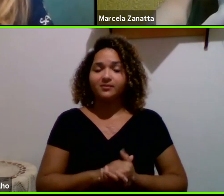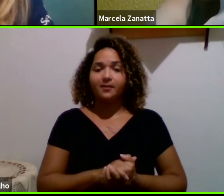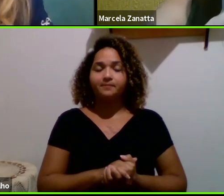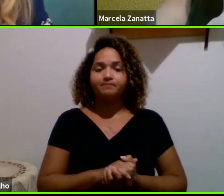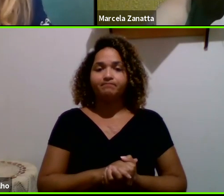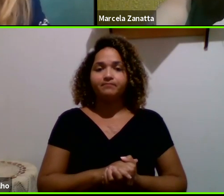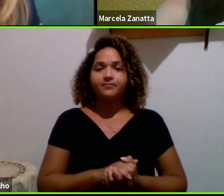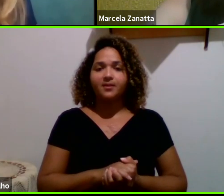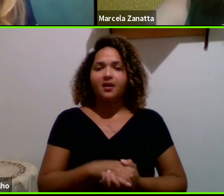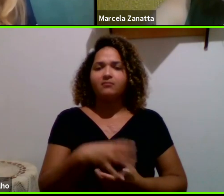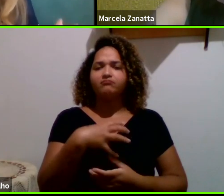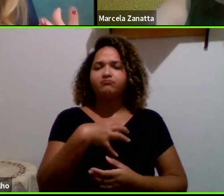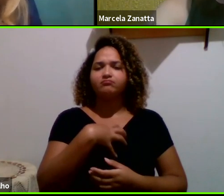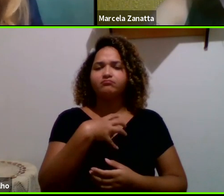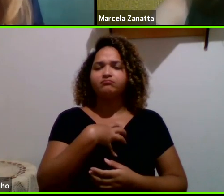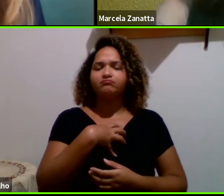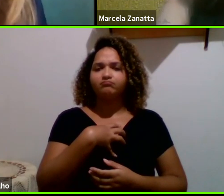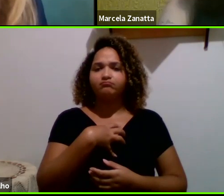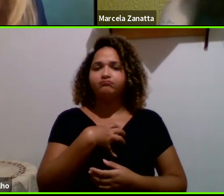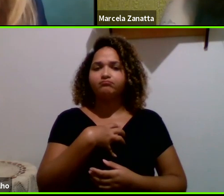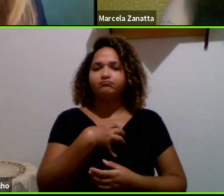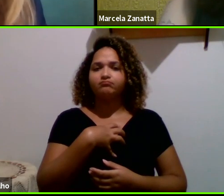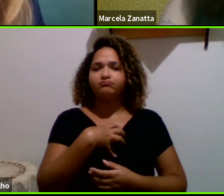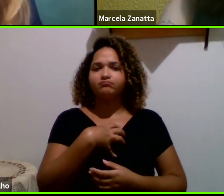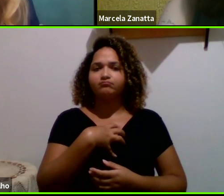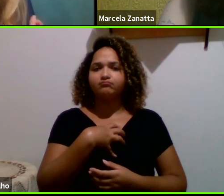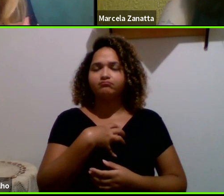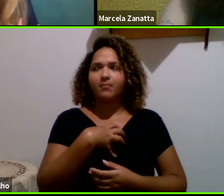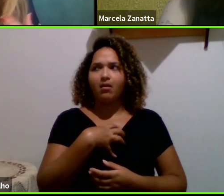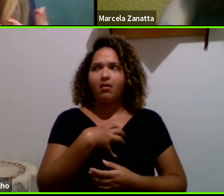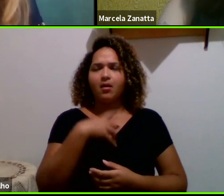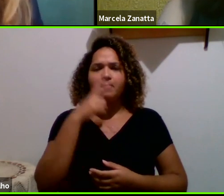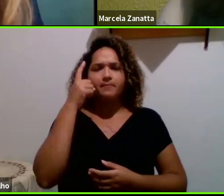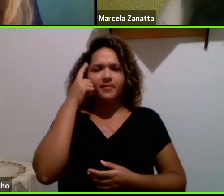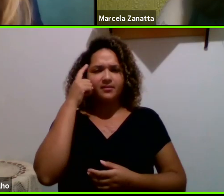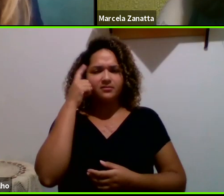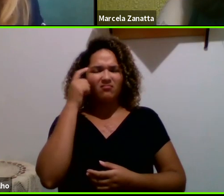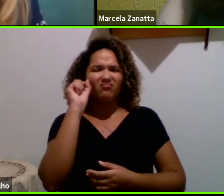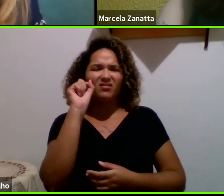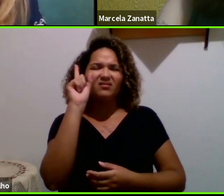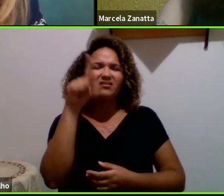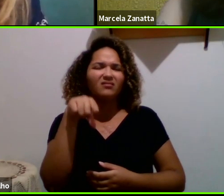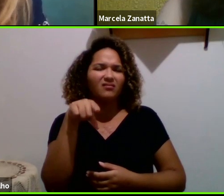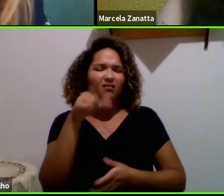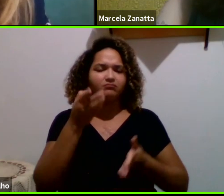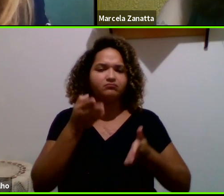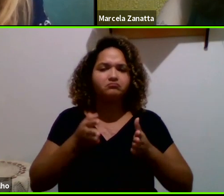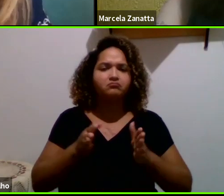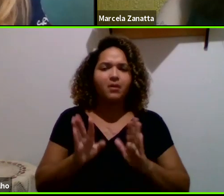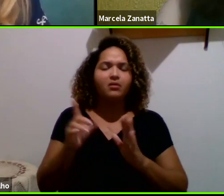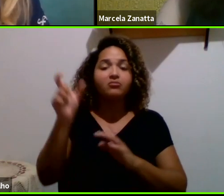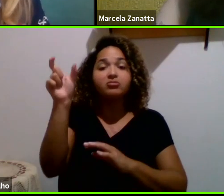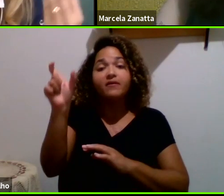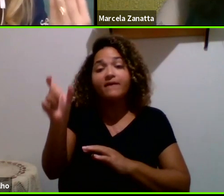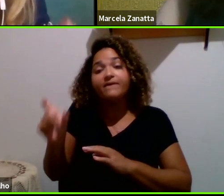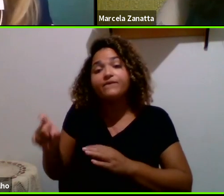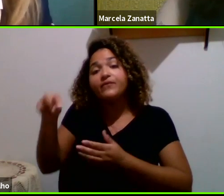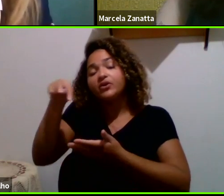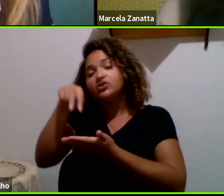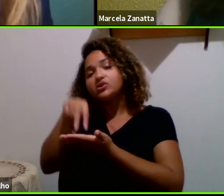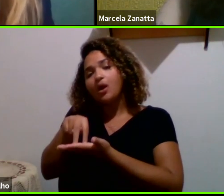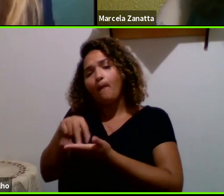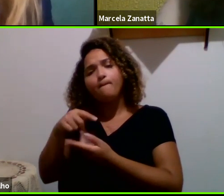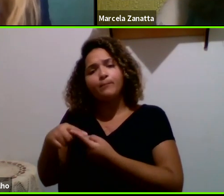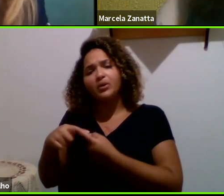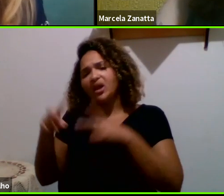pela história do parto vertical. A escolha pelo tema foi